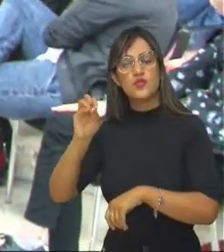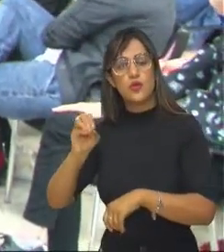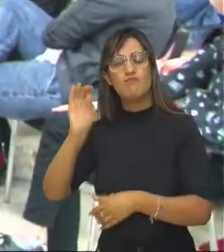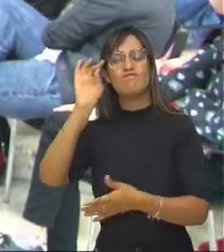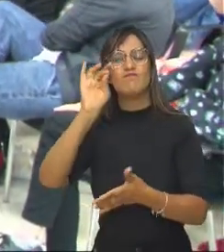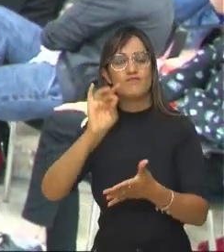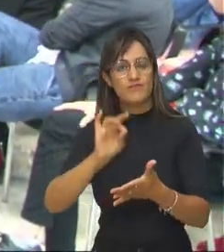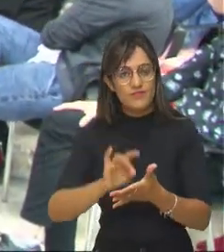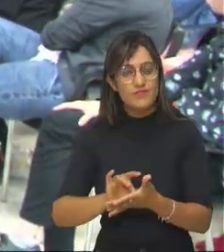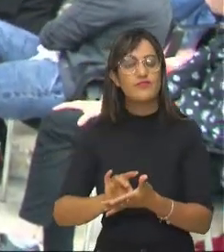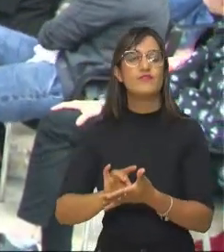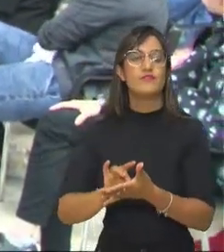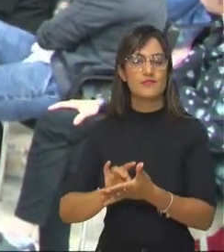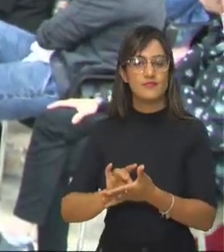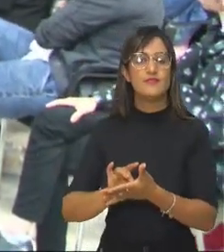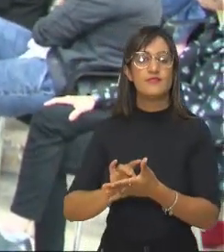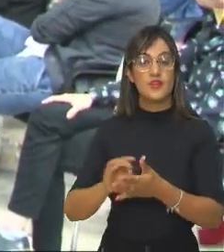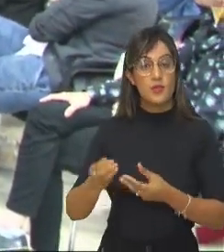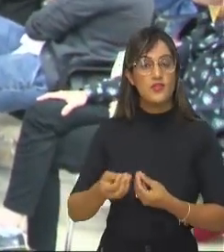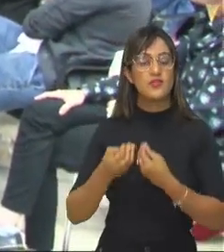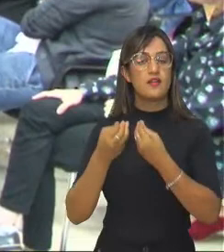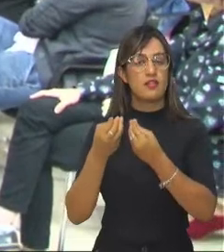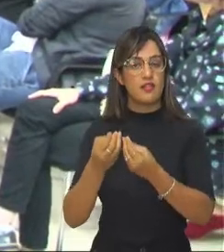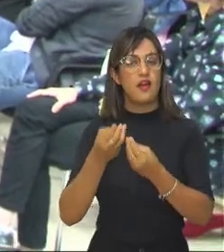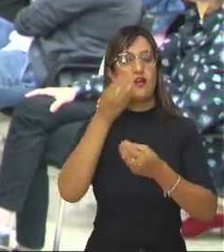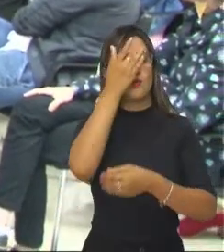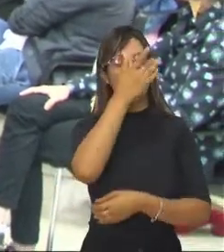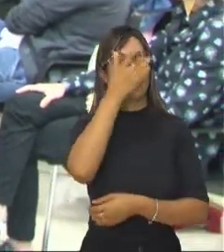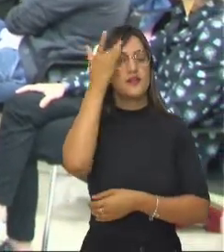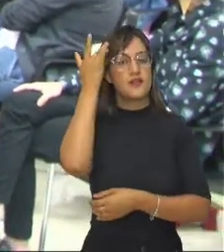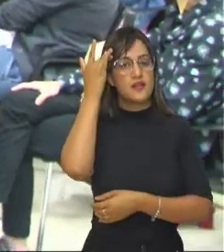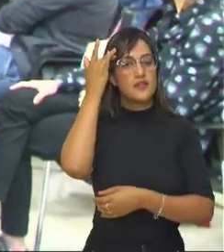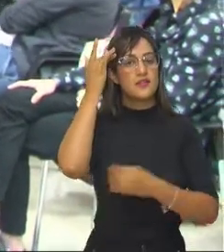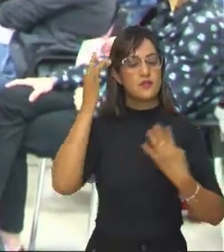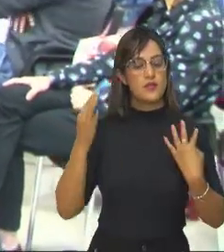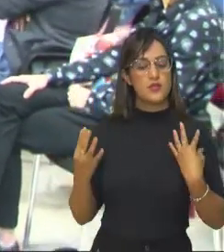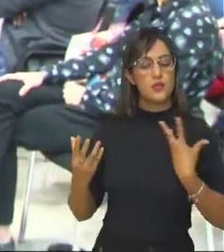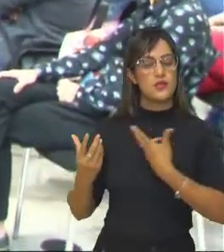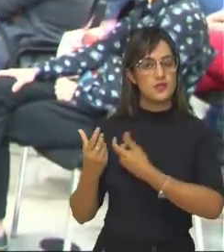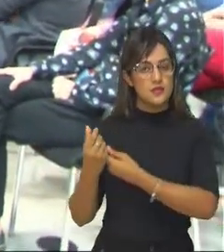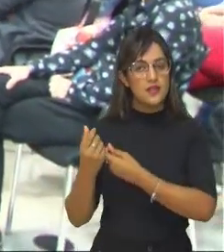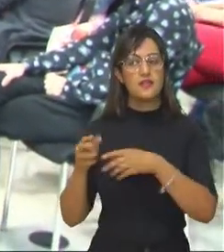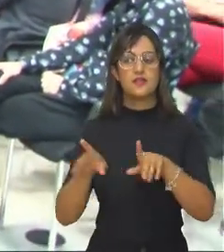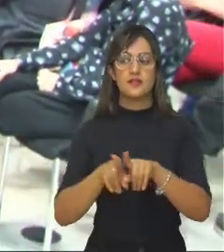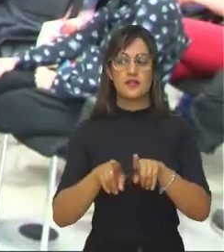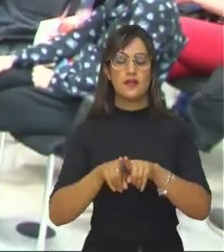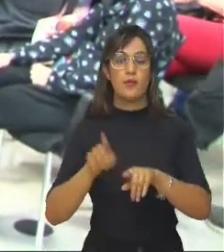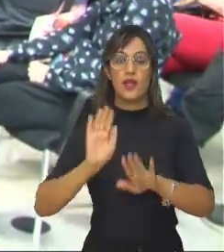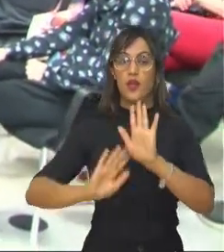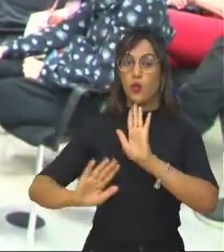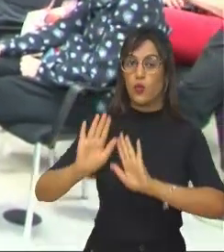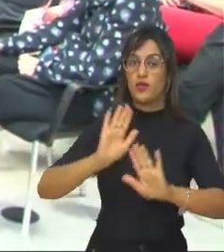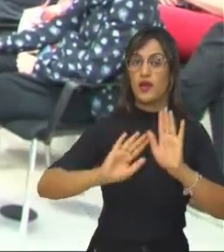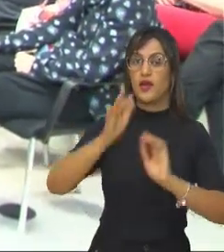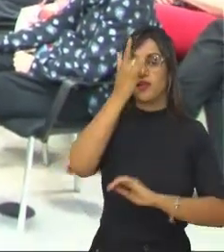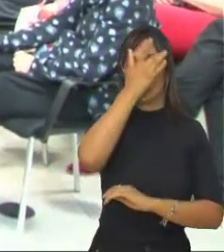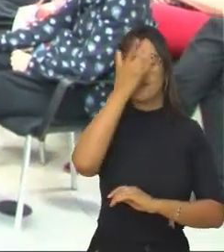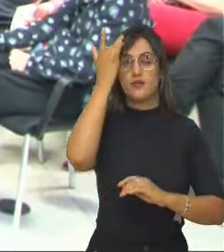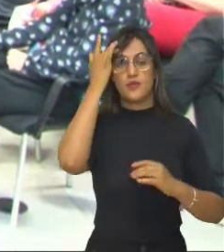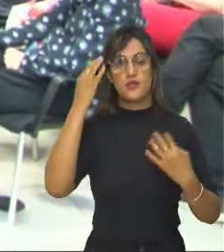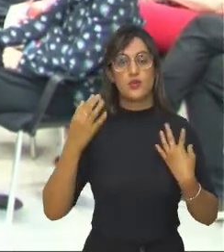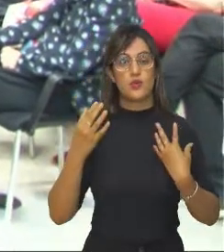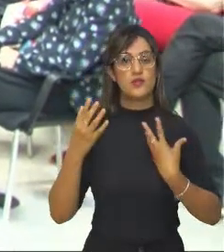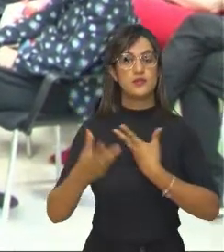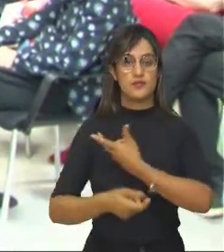efetivamente dado às pessoas trans que promovam cuidado a pessoas trans. Mas o dia de